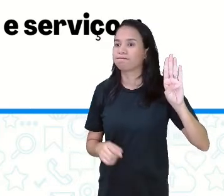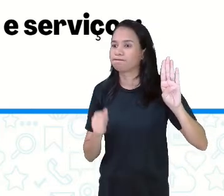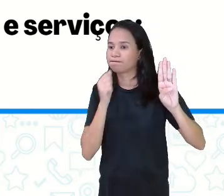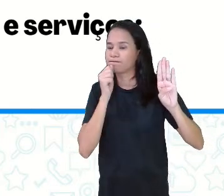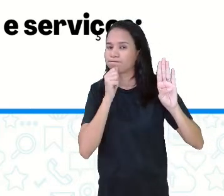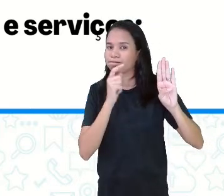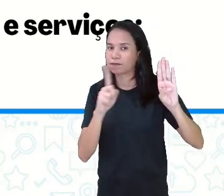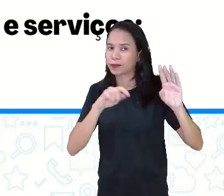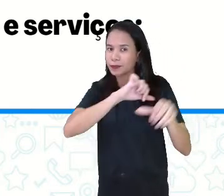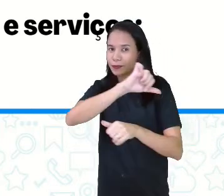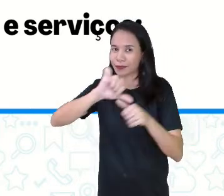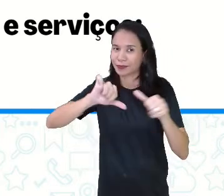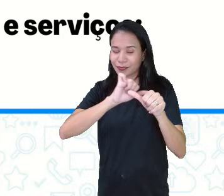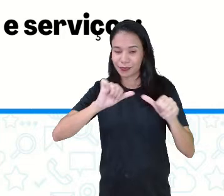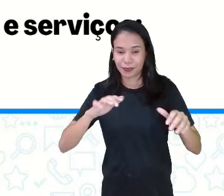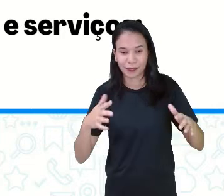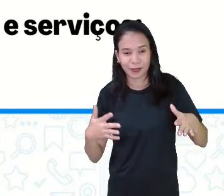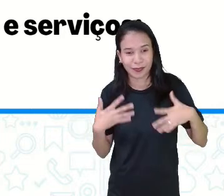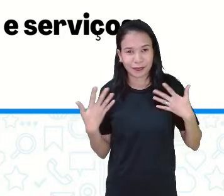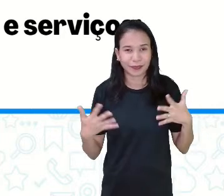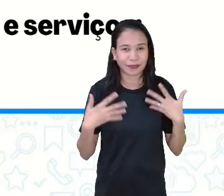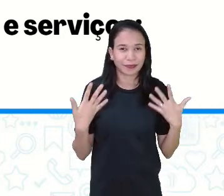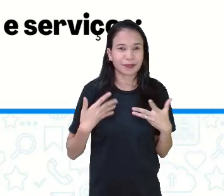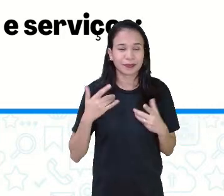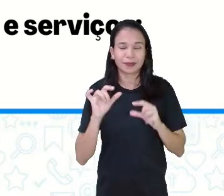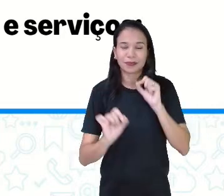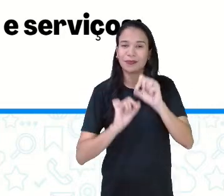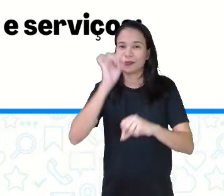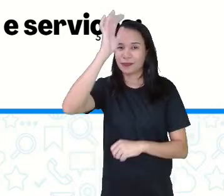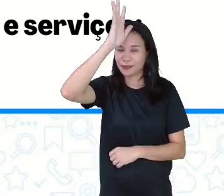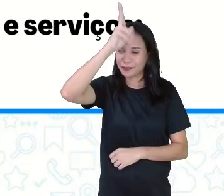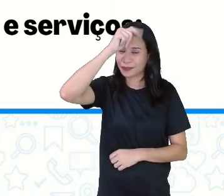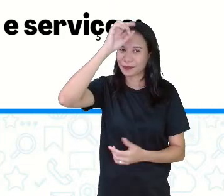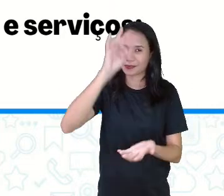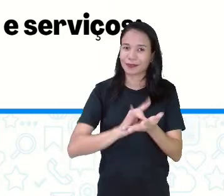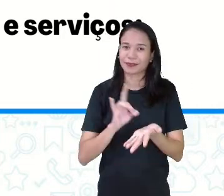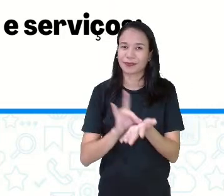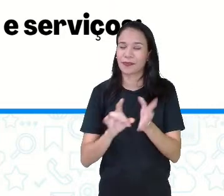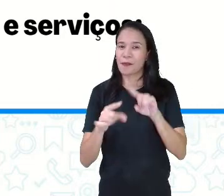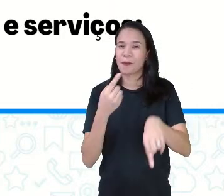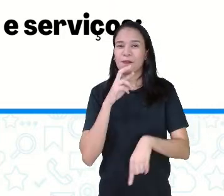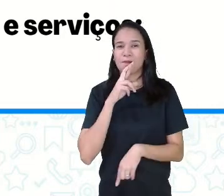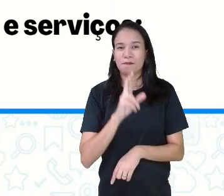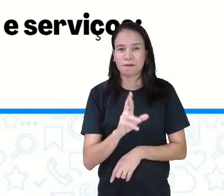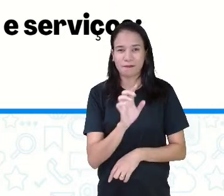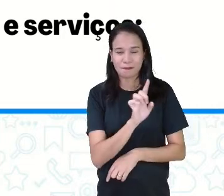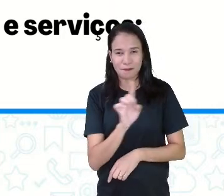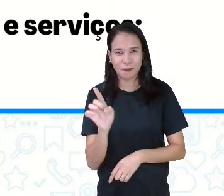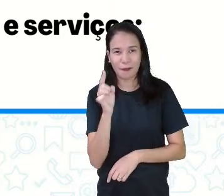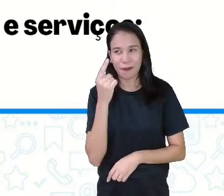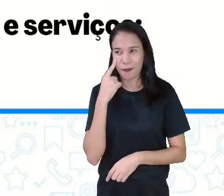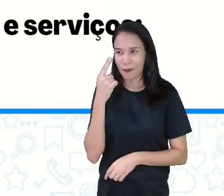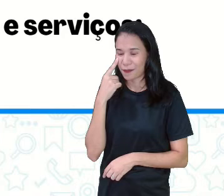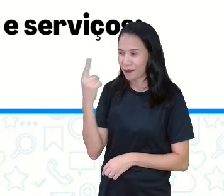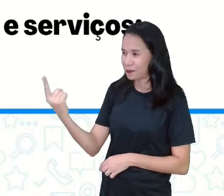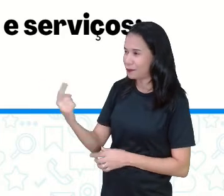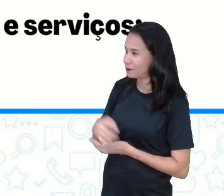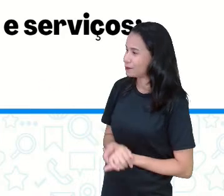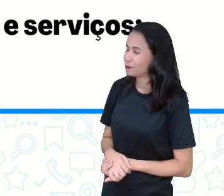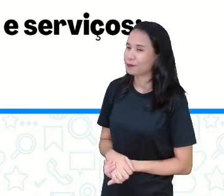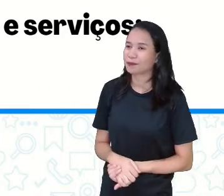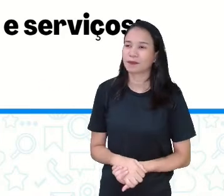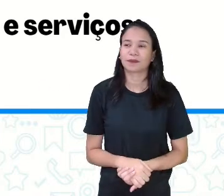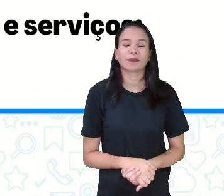coloca. Acho que ficaram empolgados com o galo, viu? E não deram a resposta, não. Daí, Mauricéia. Então vamos